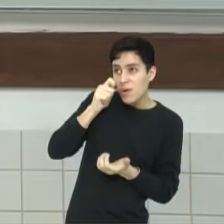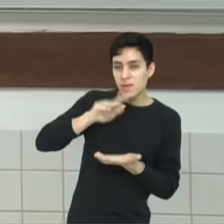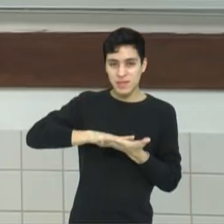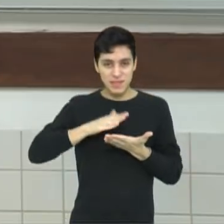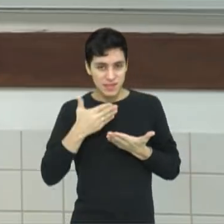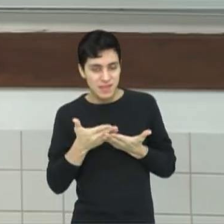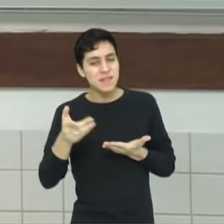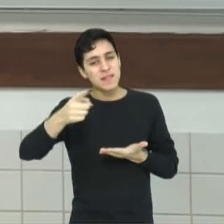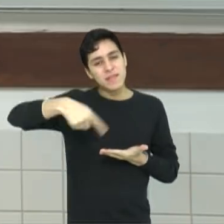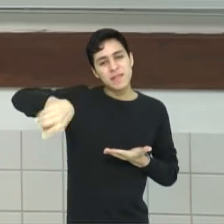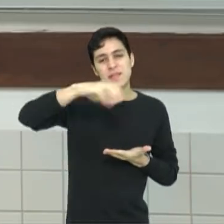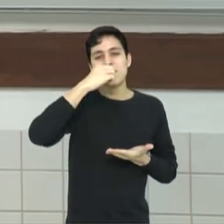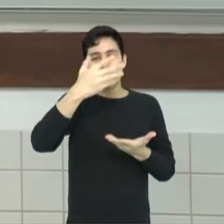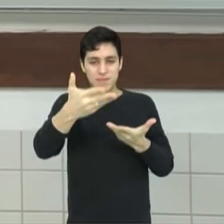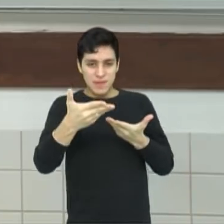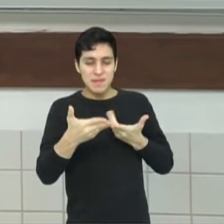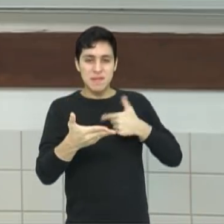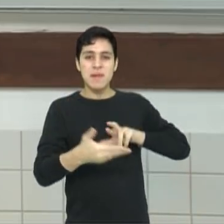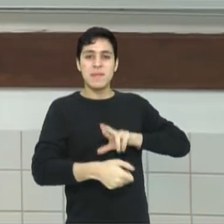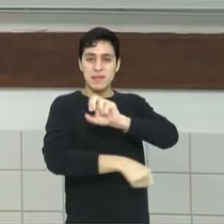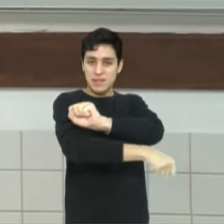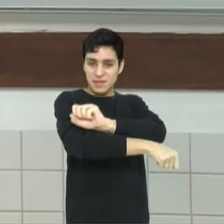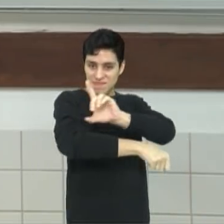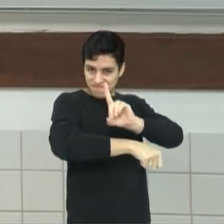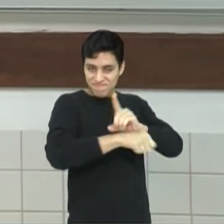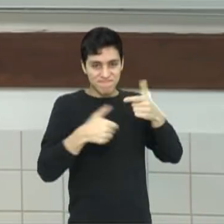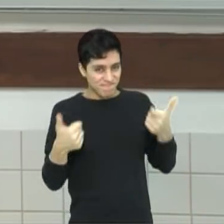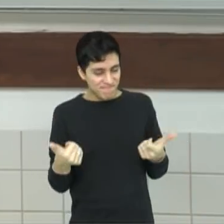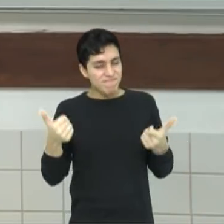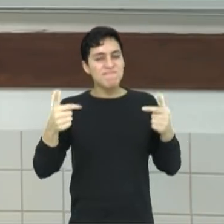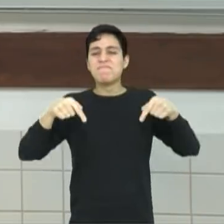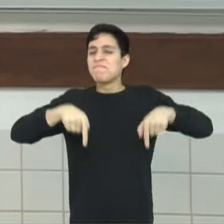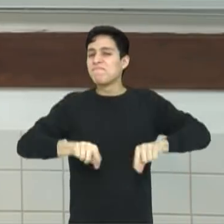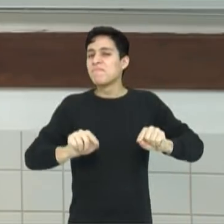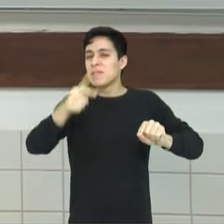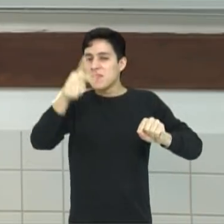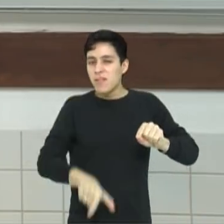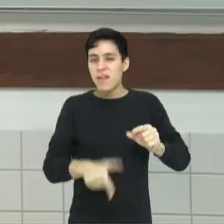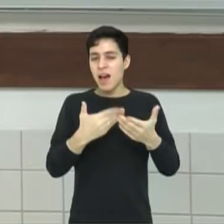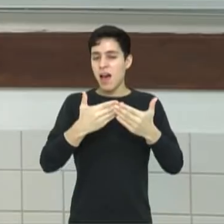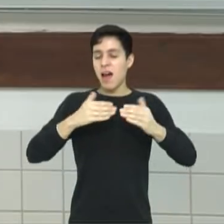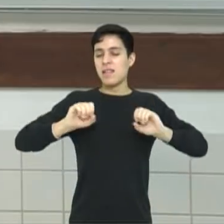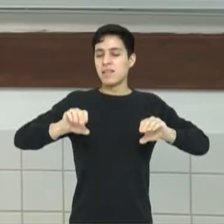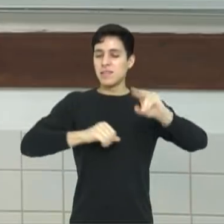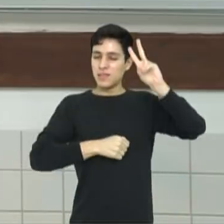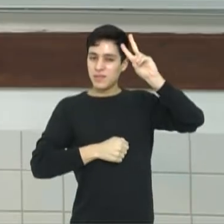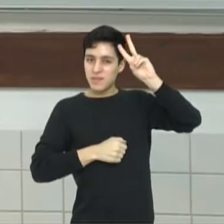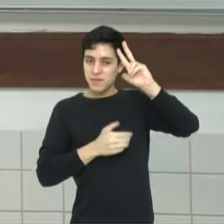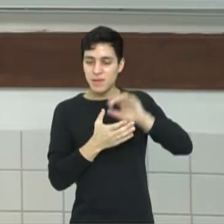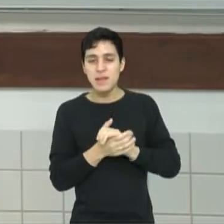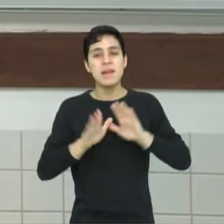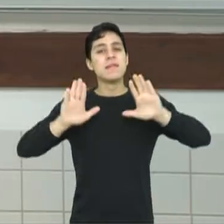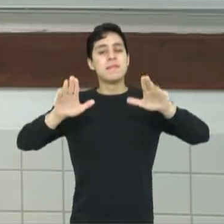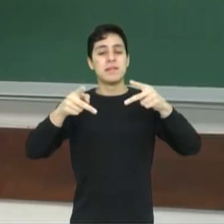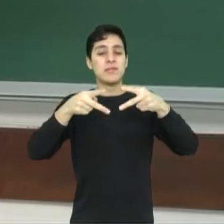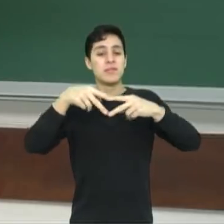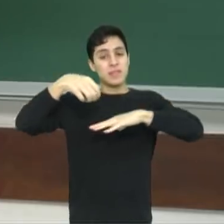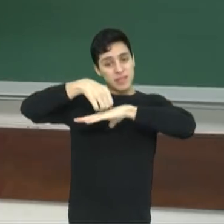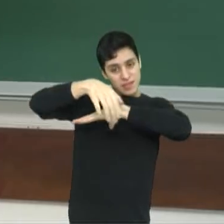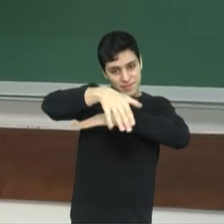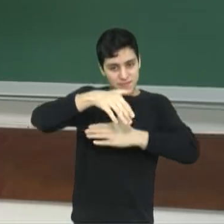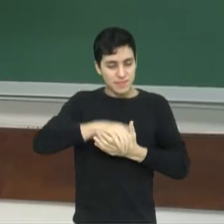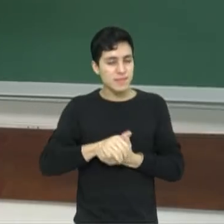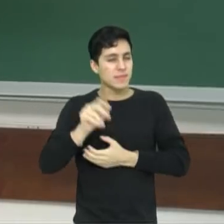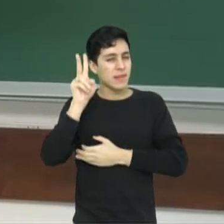todos bem-vindos, em nome da Secretaria de Educação, para mais uma aula de História. Eu tenho dois recados muito importantes primeiro para vocês. Lembram aquele link